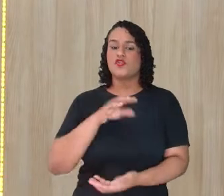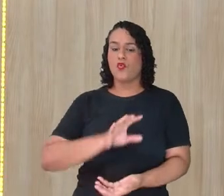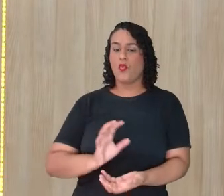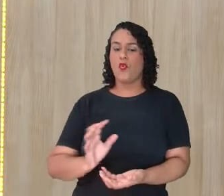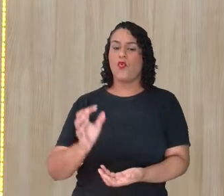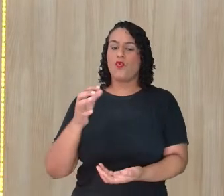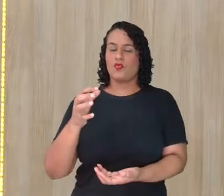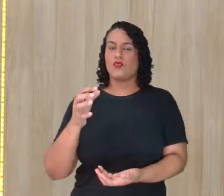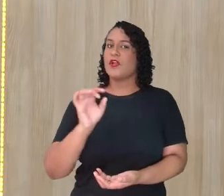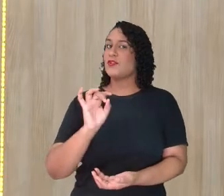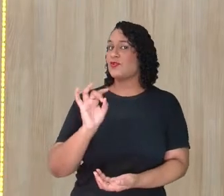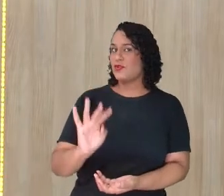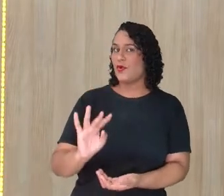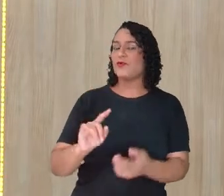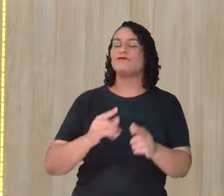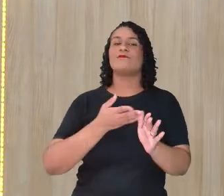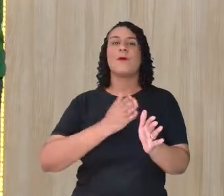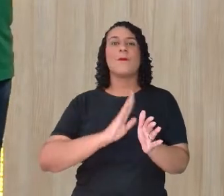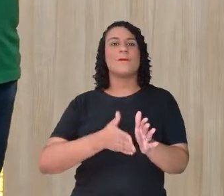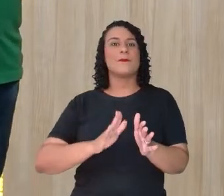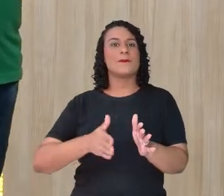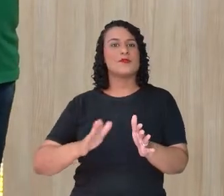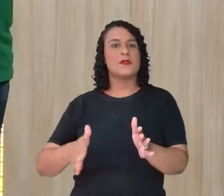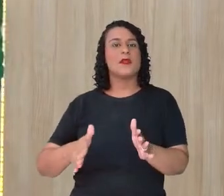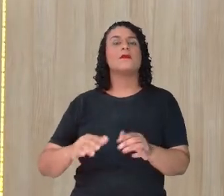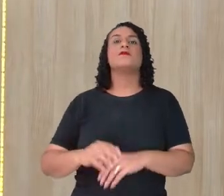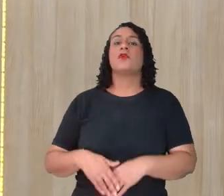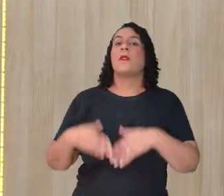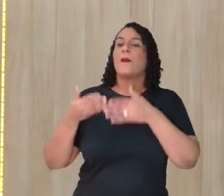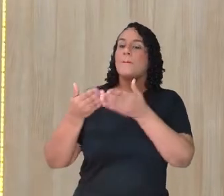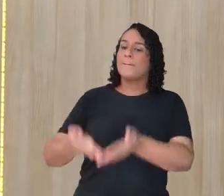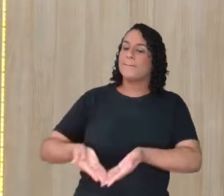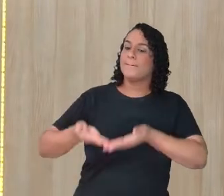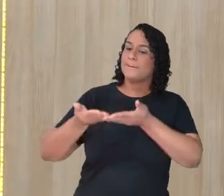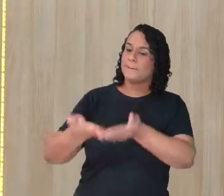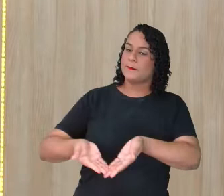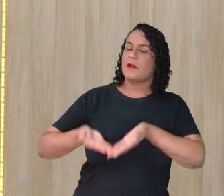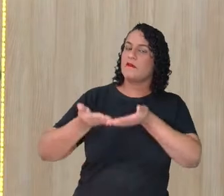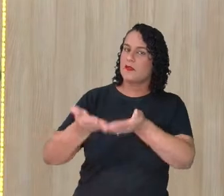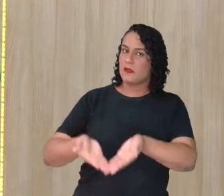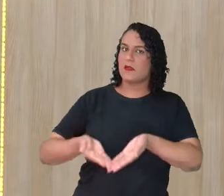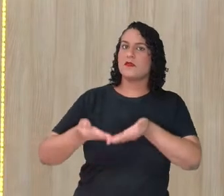continentes. Porém, com o processo das navegações marítimas,